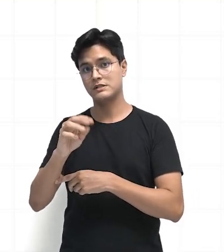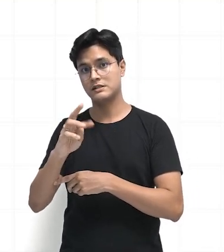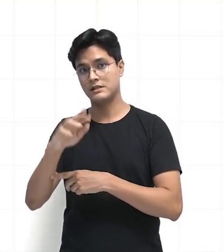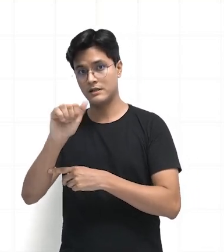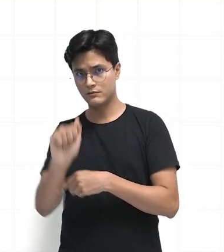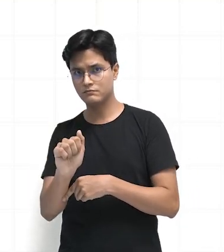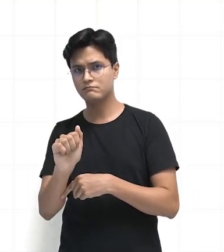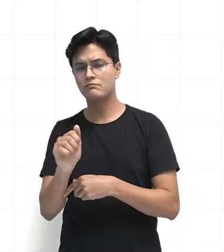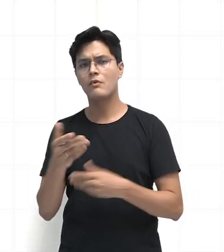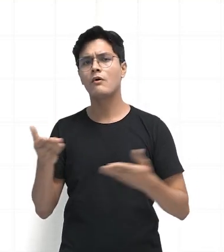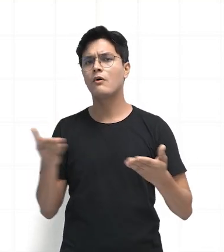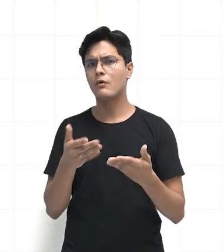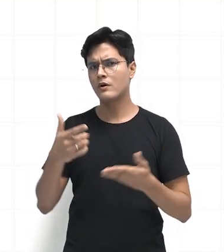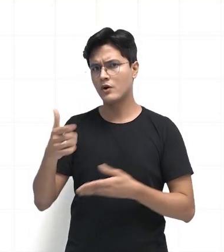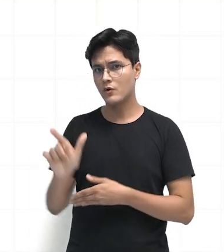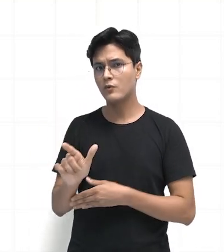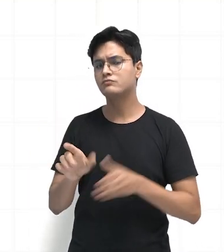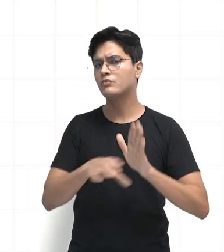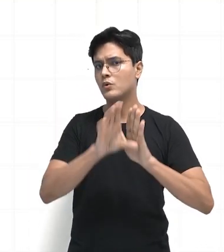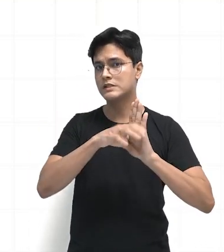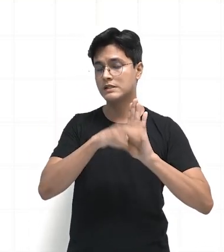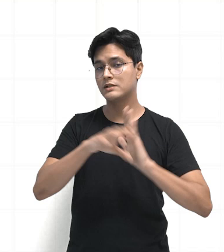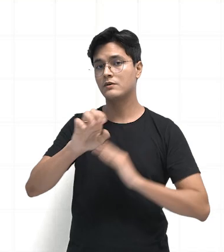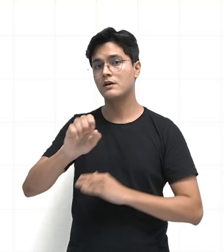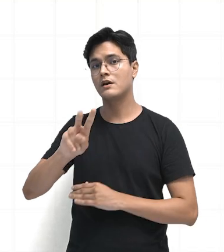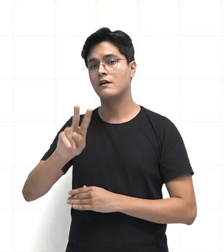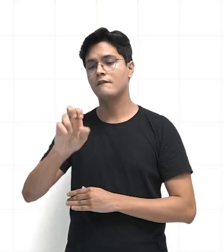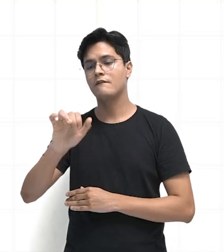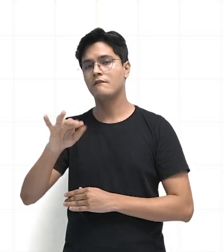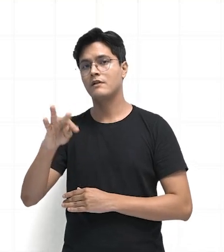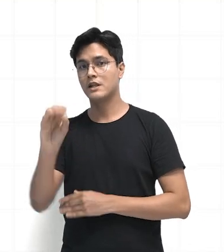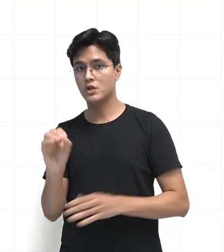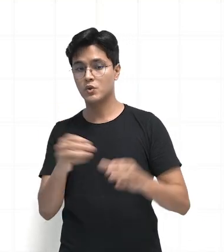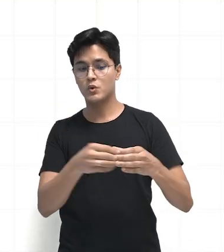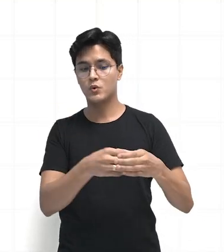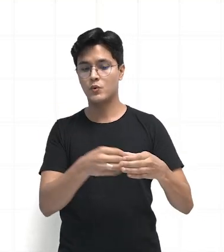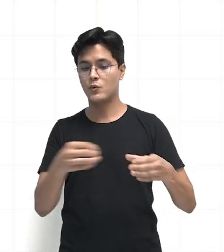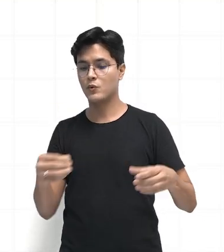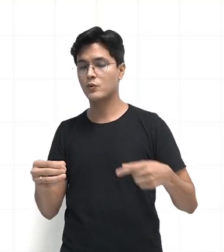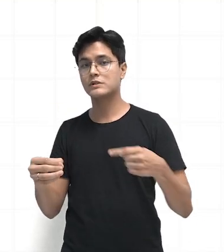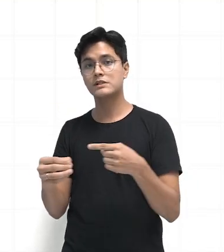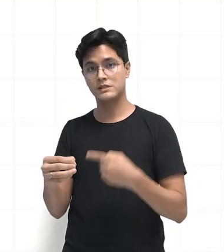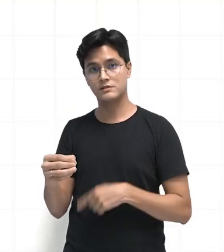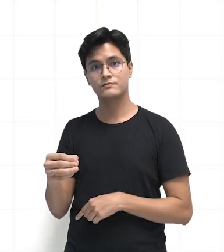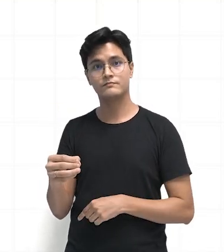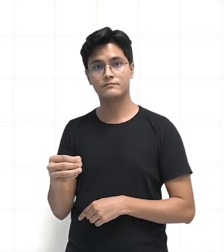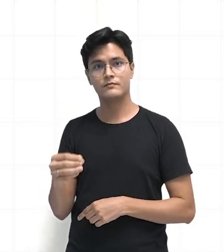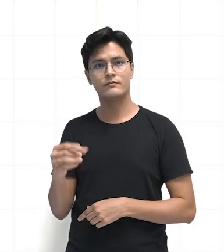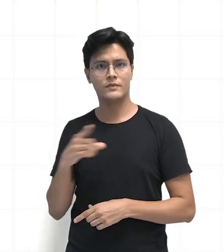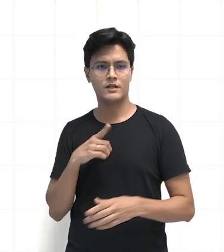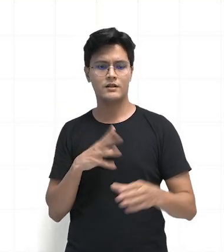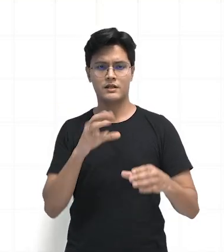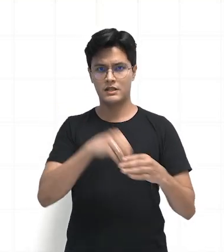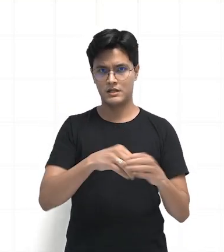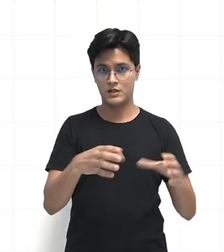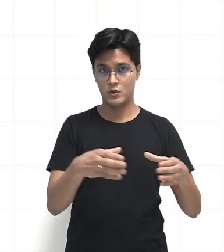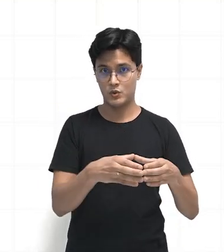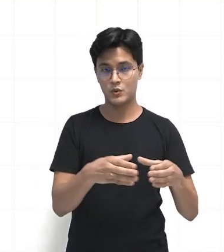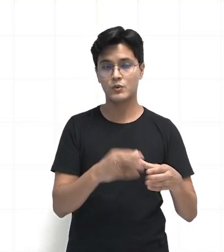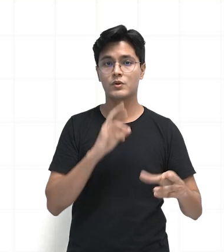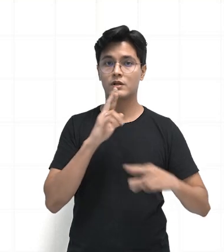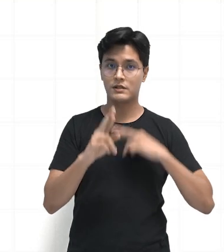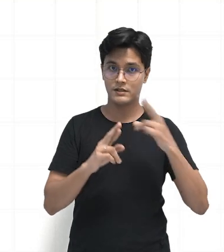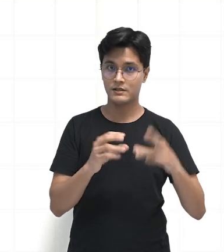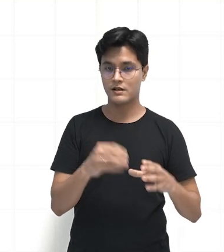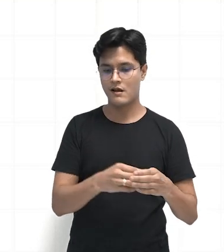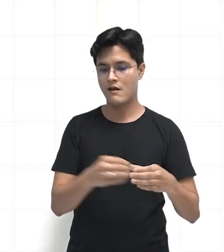O evento, que nós vamos indicar pela letra E, é qualquer subconjunto do espaço amostral. Ou seja, são as